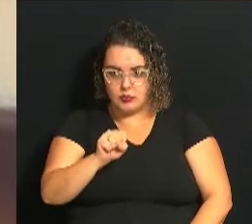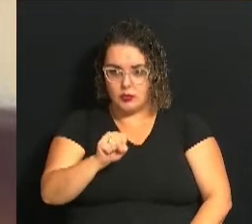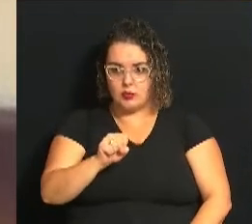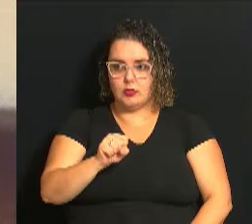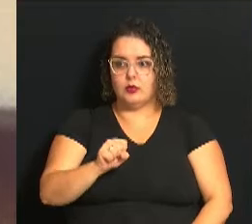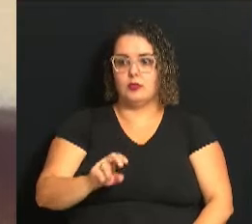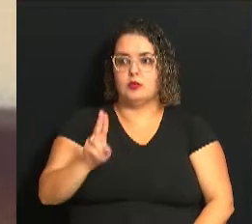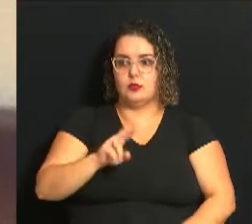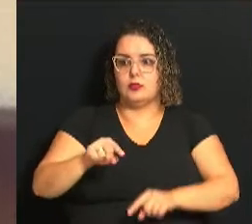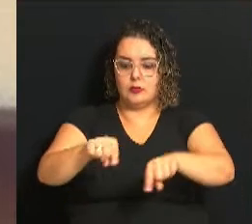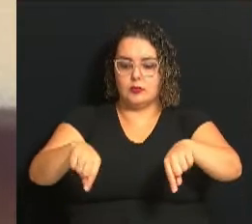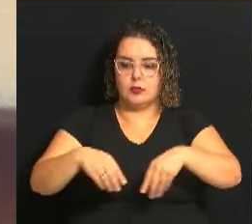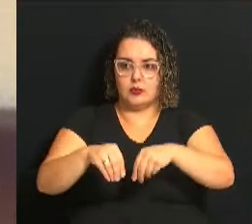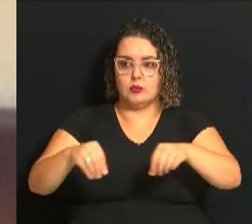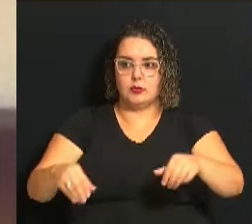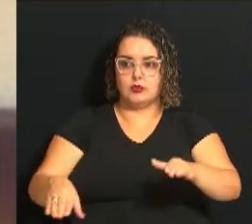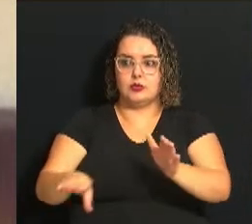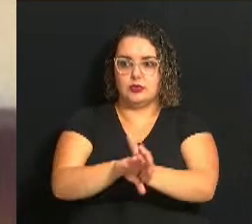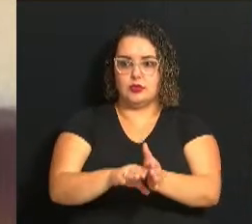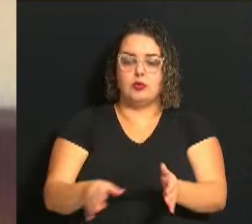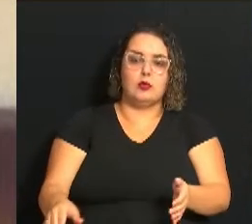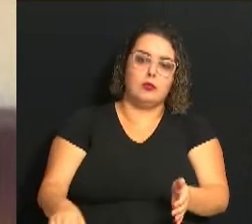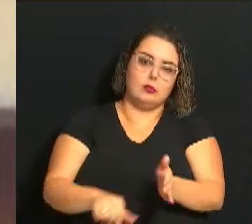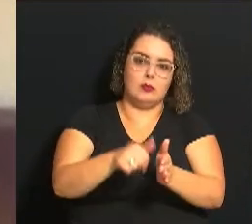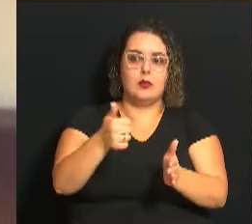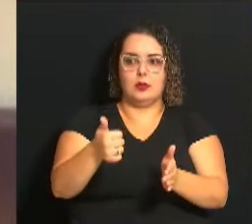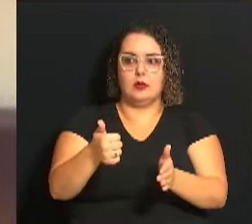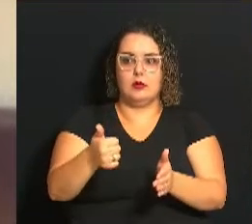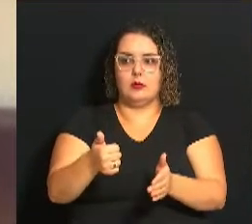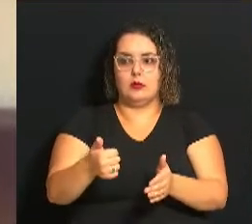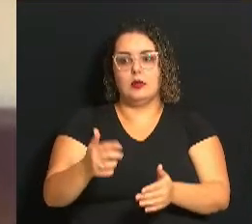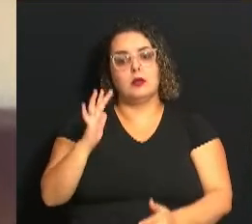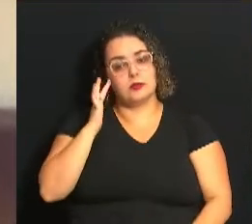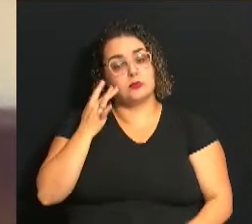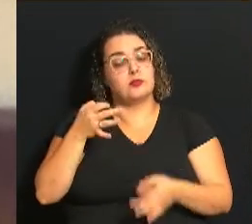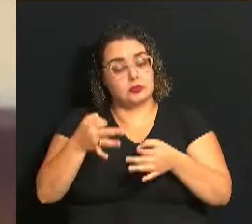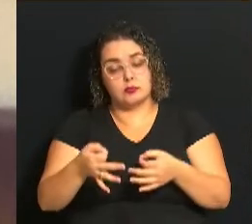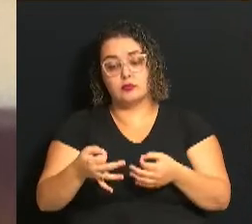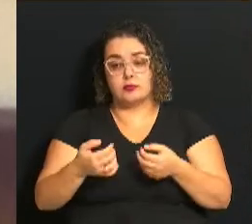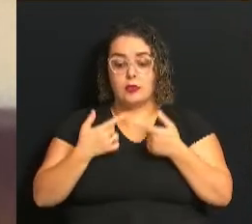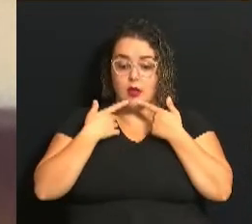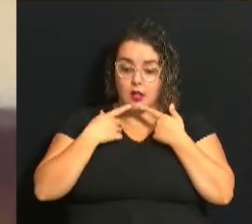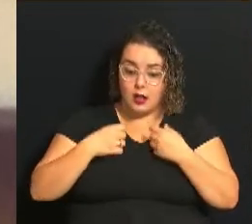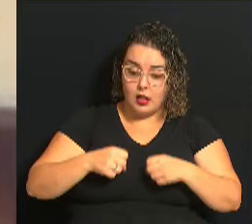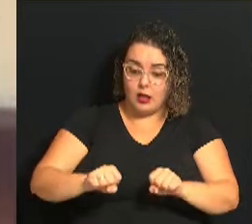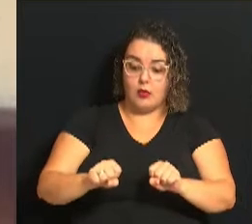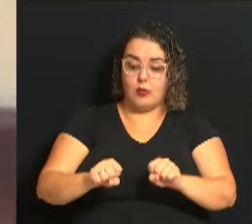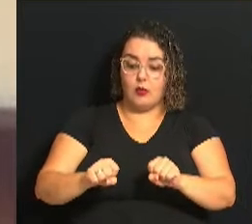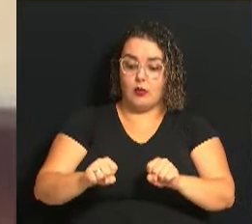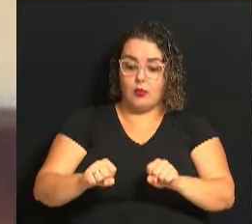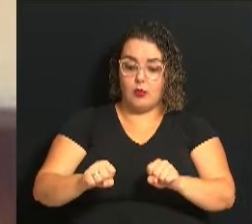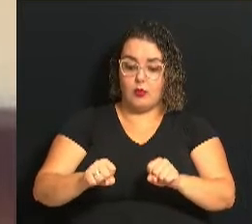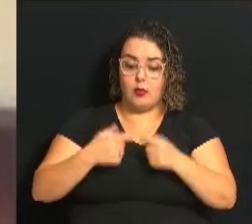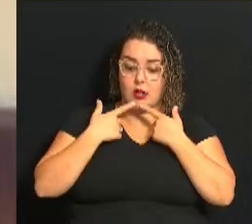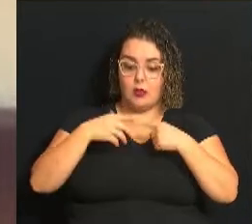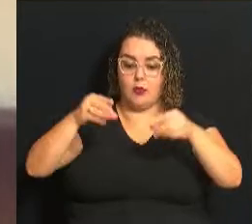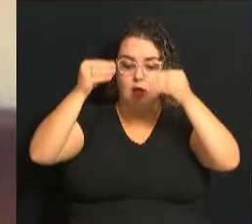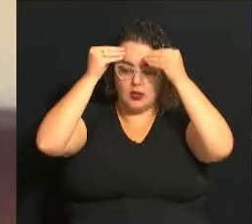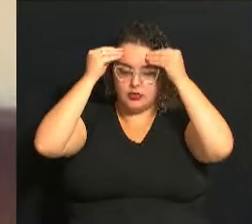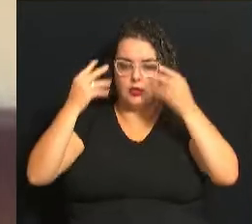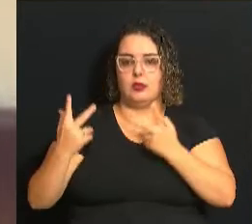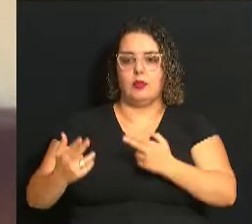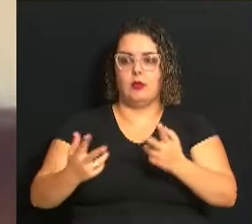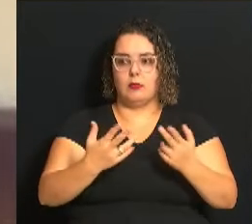território, veio primeiro, a gente achou muito justo que se falasse a mesma linguagem. Então, muitos dos aspectos colocados na 295, elas, se não